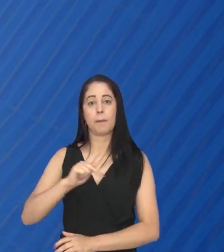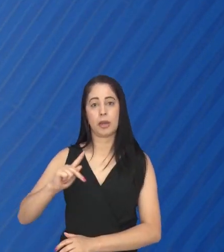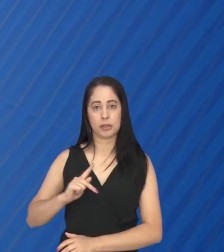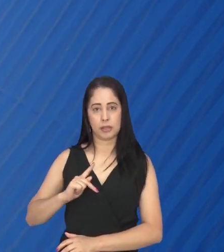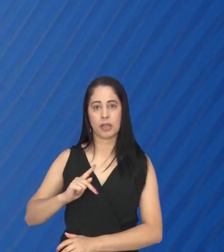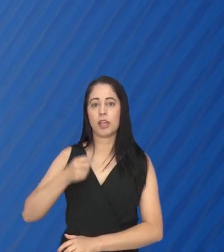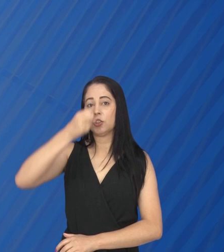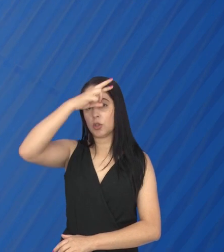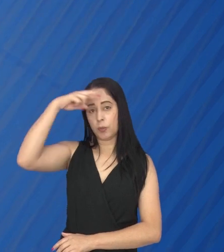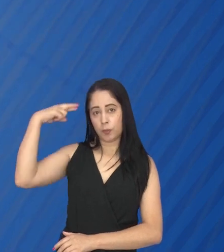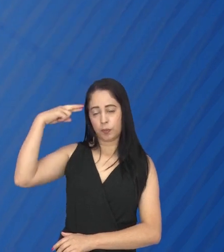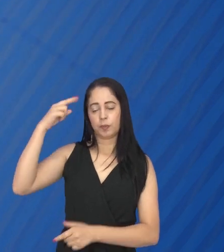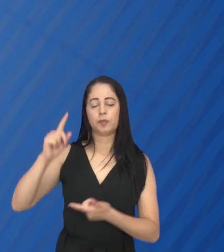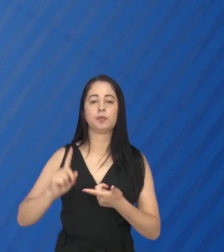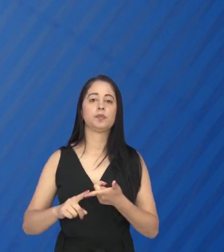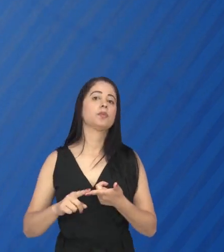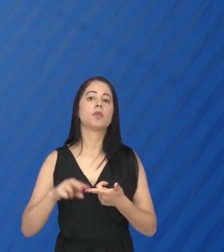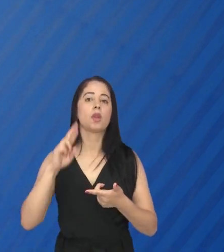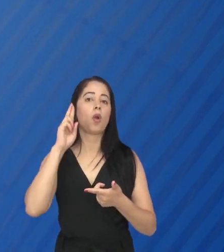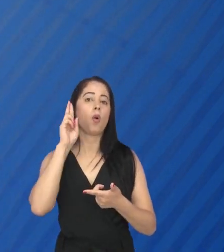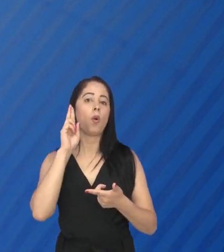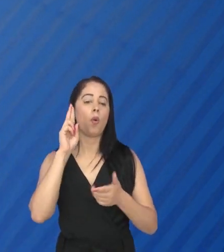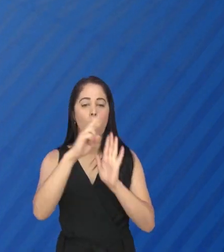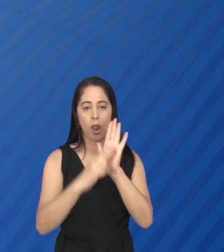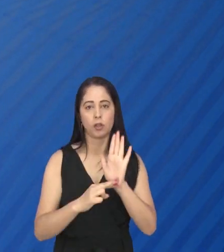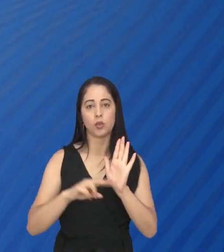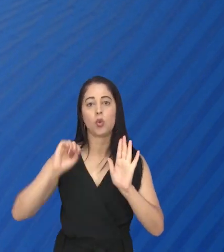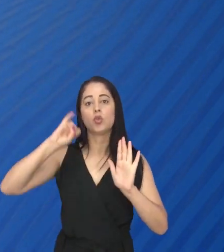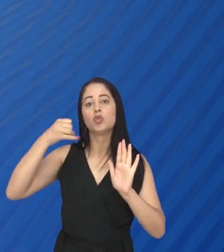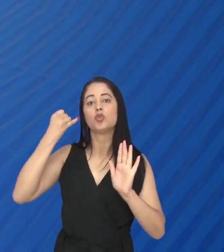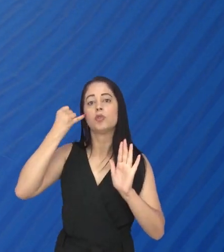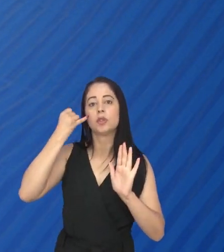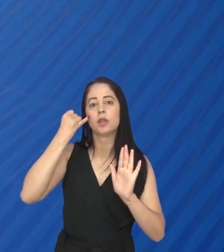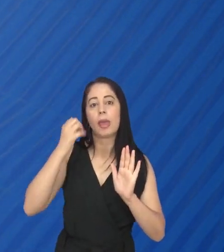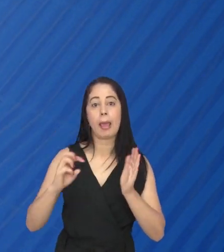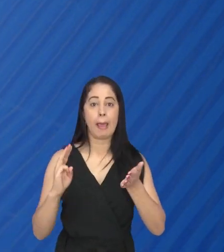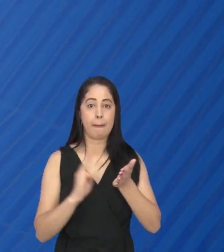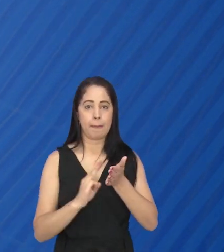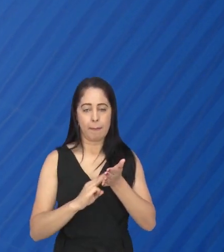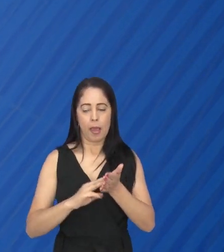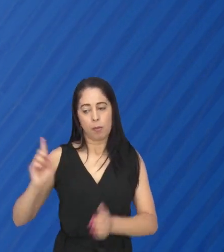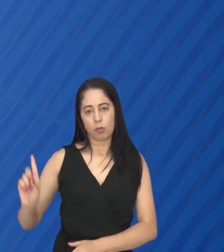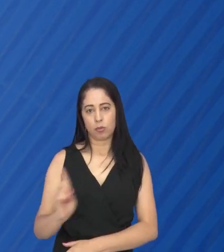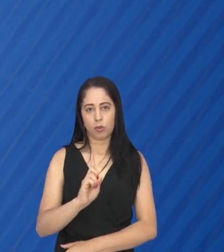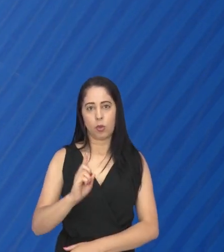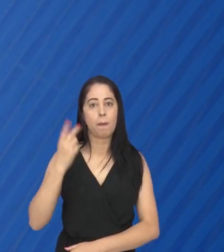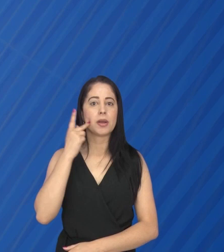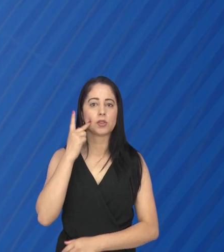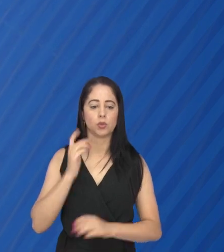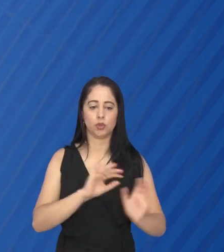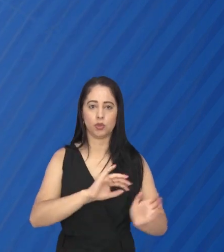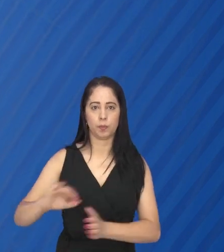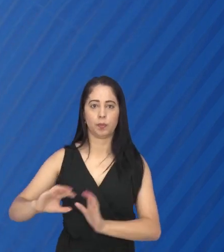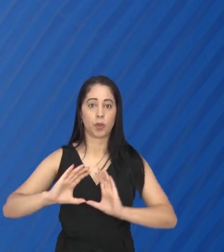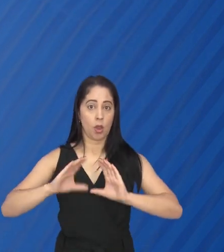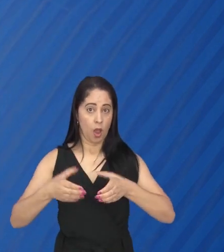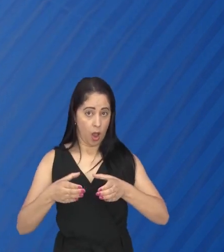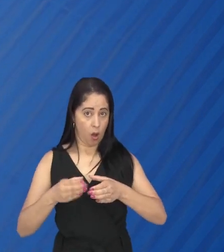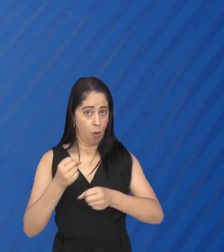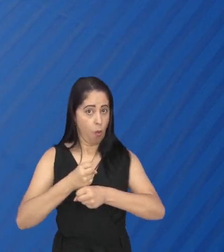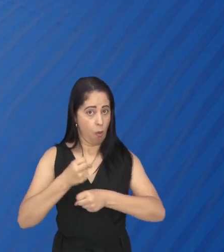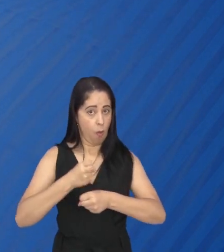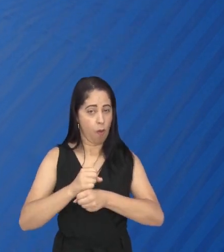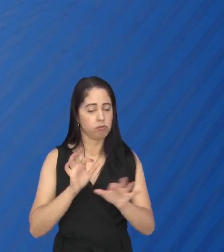Orçamento, o presidente será Roberto Chagas, o relator Juvenil Suvério e o membro Rafael Pascucci. Na Comissão de